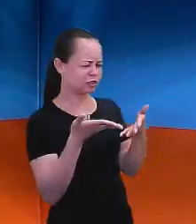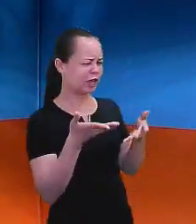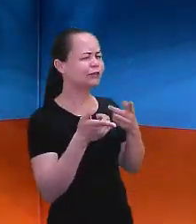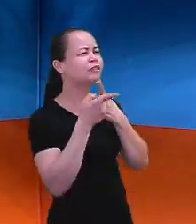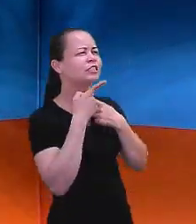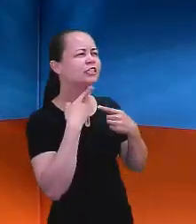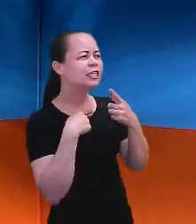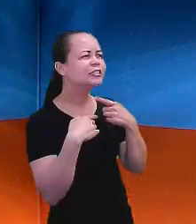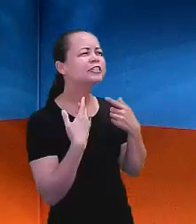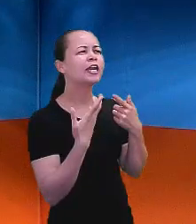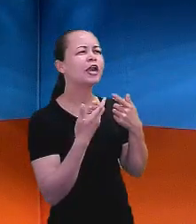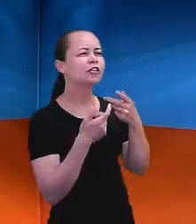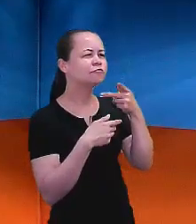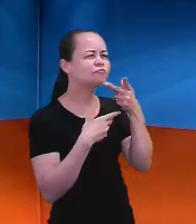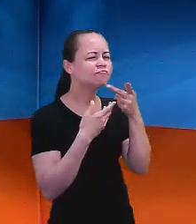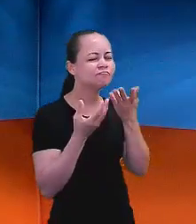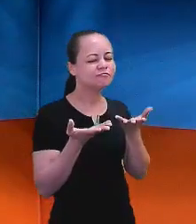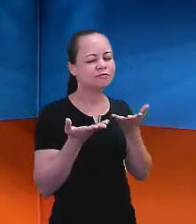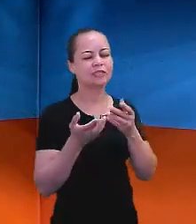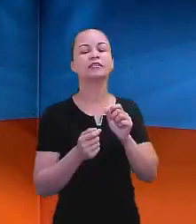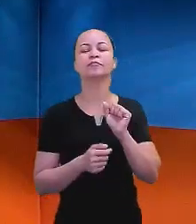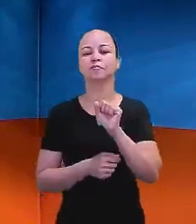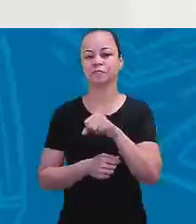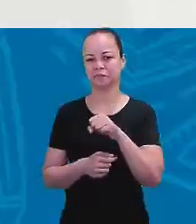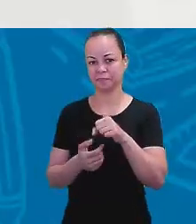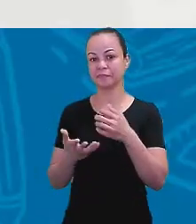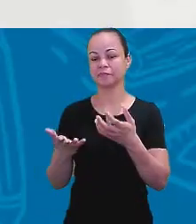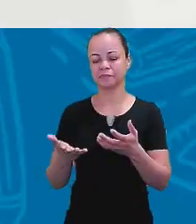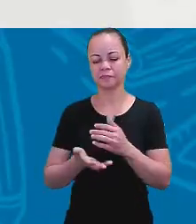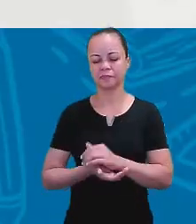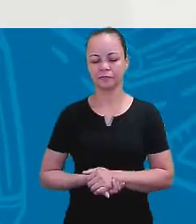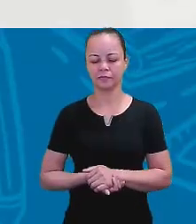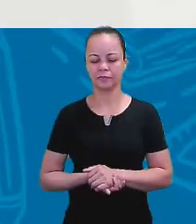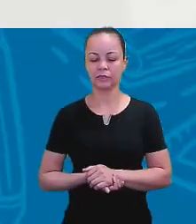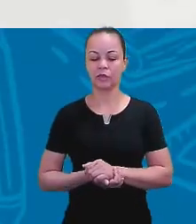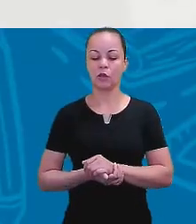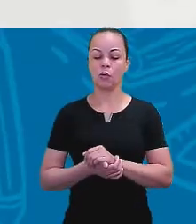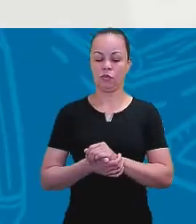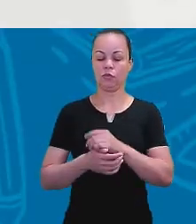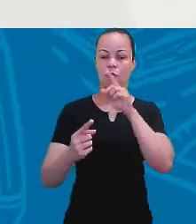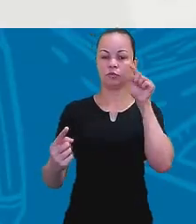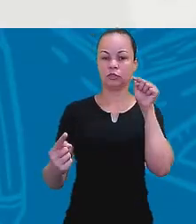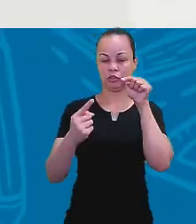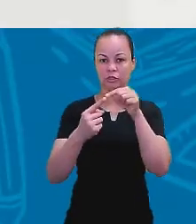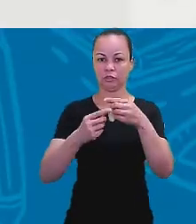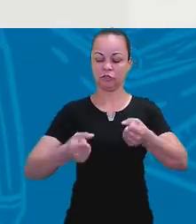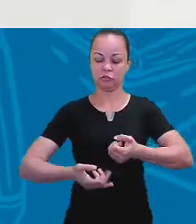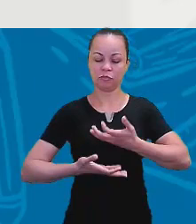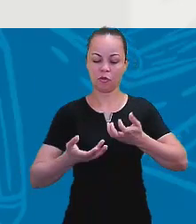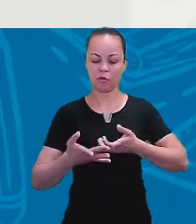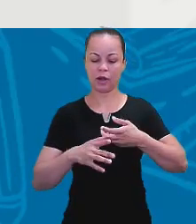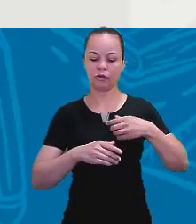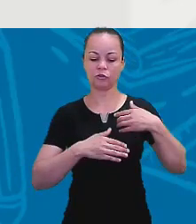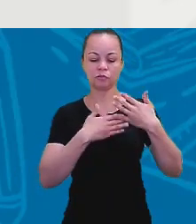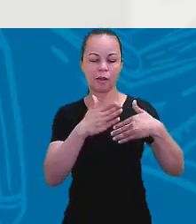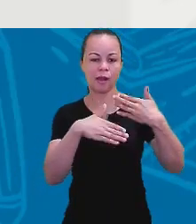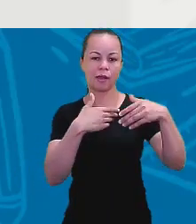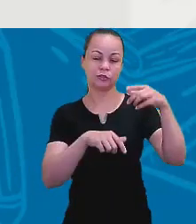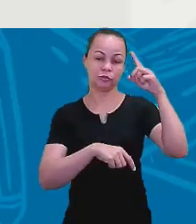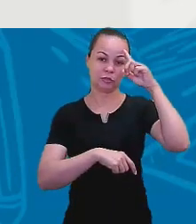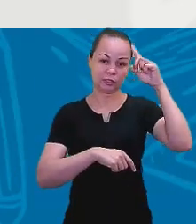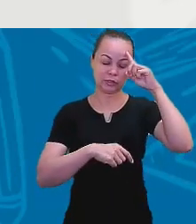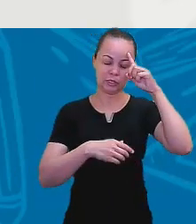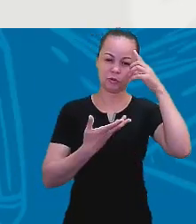Isso, Lilinha, é época de fazer desejo. Então, nosso objetivo é explorar os espaços do cotidiano com atitude